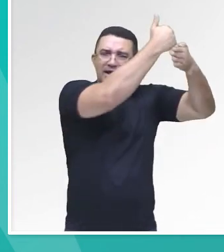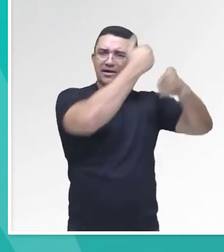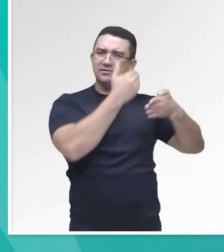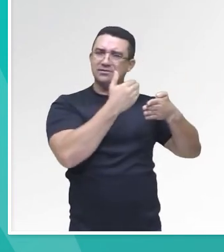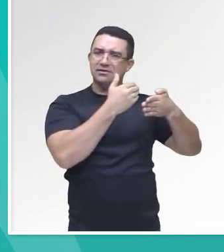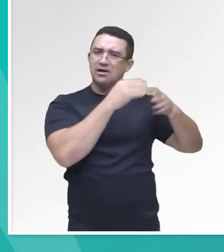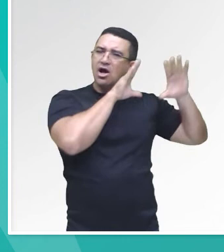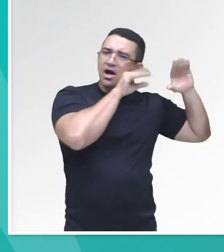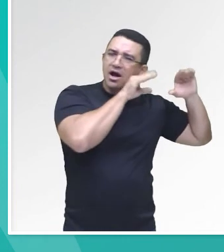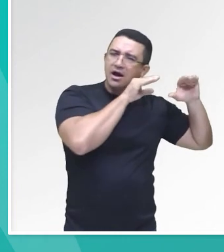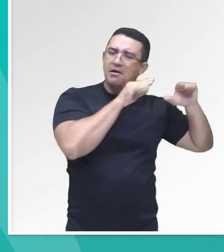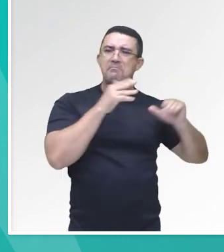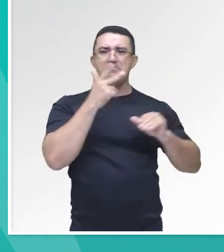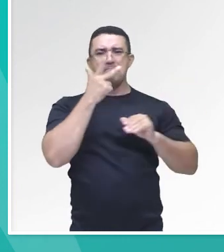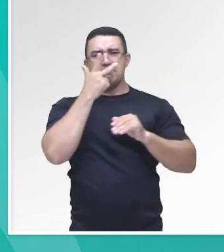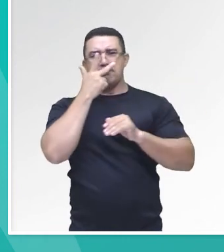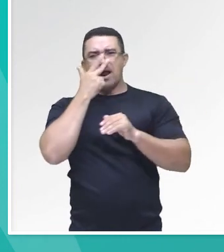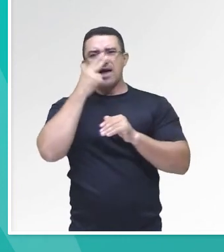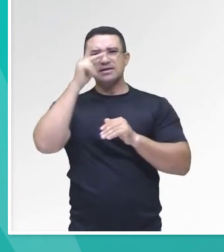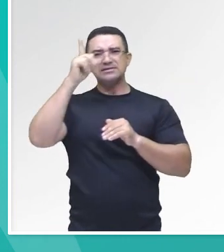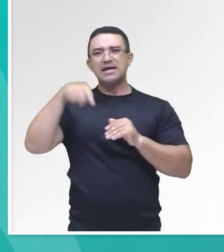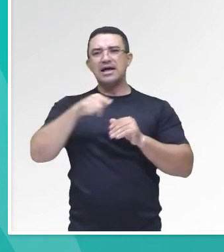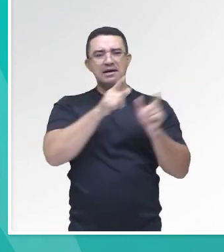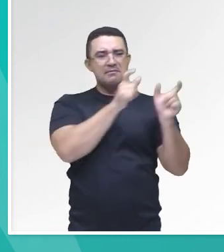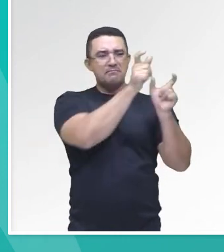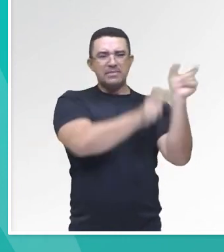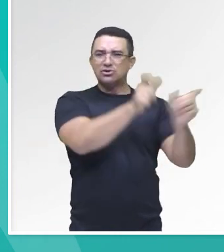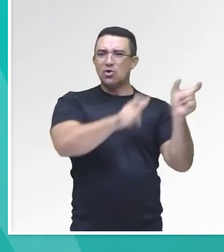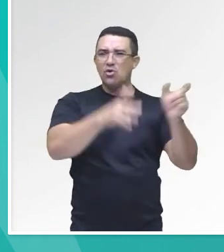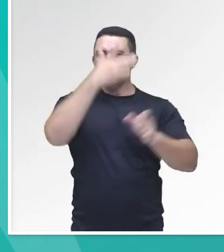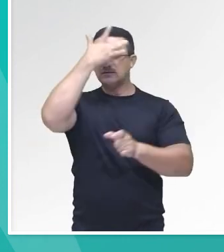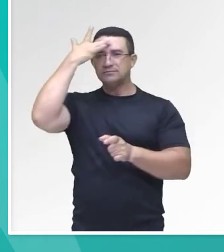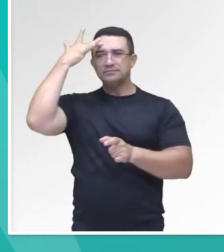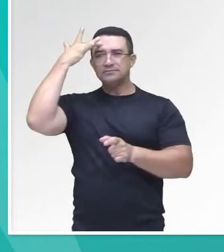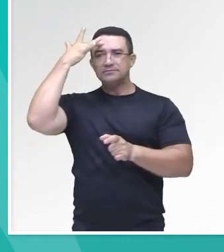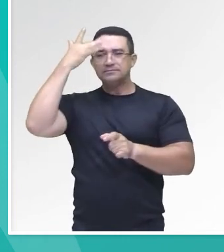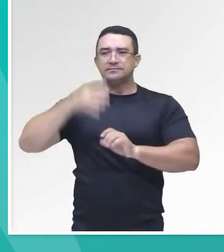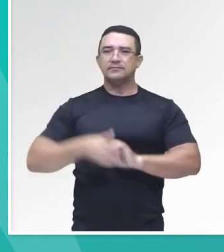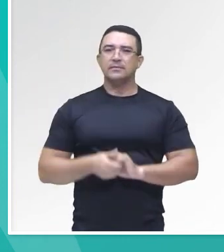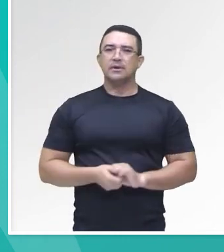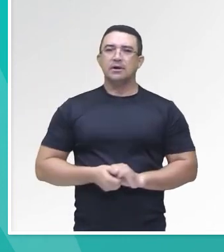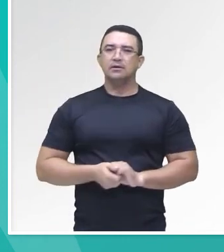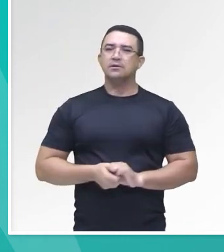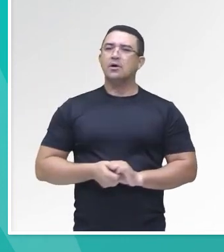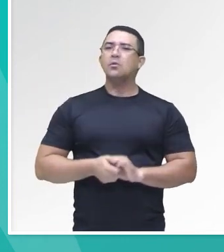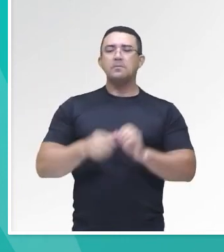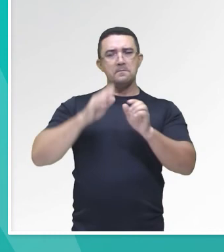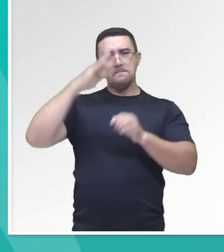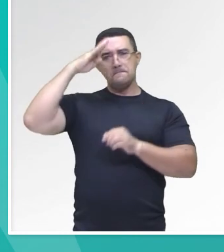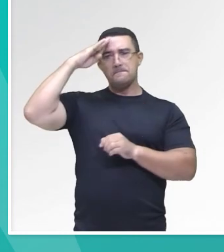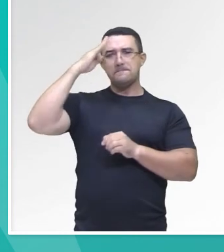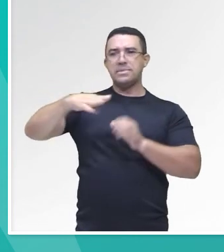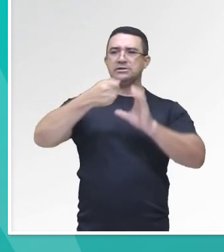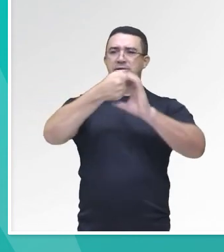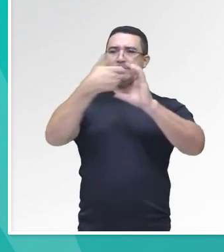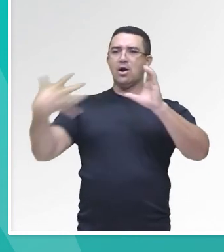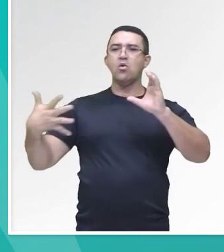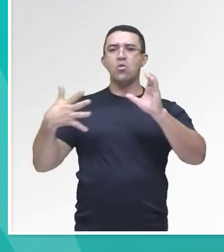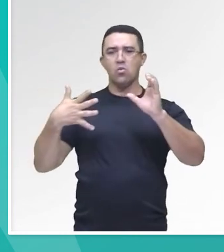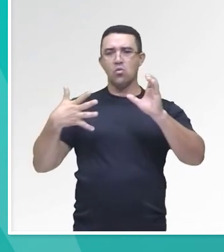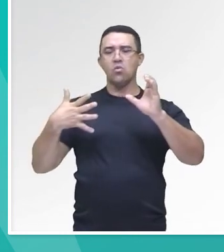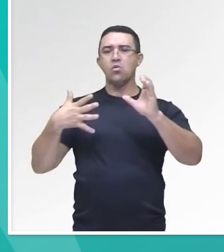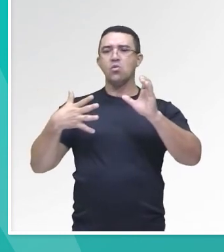dando um outro sentido aí, né? De ações humanas. Então, as principais características, nós temos denotação, é